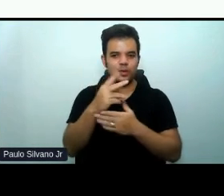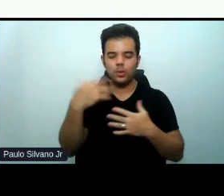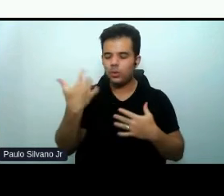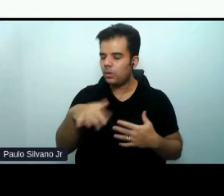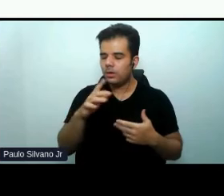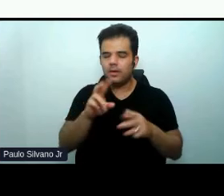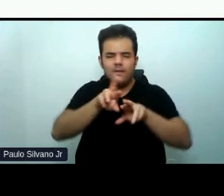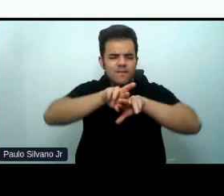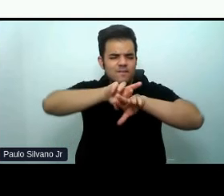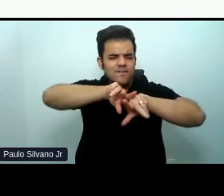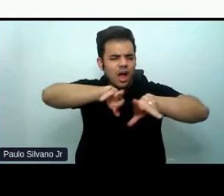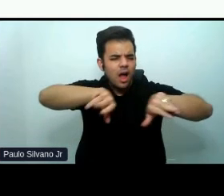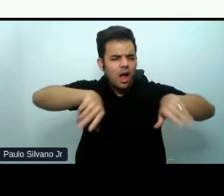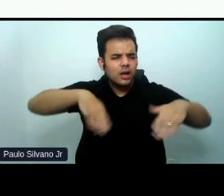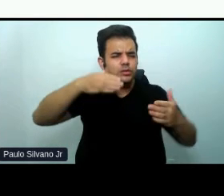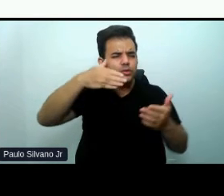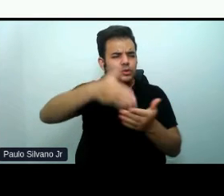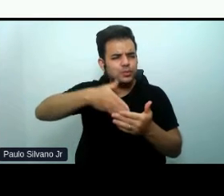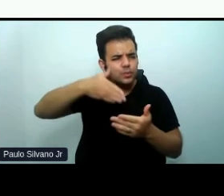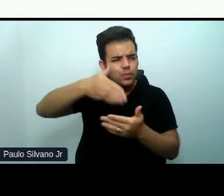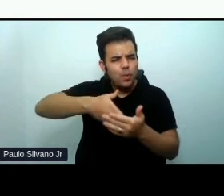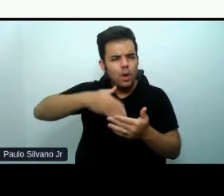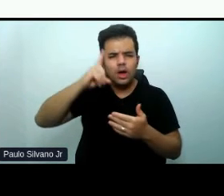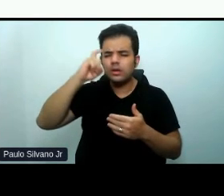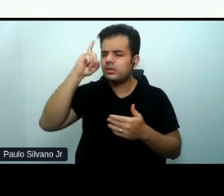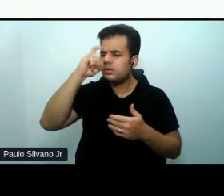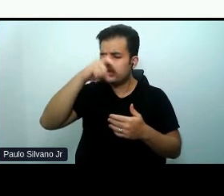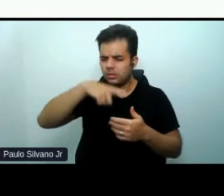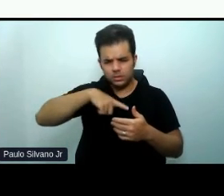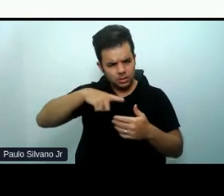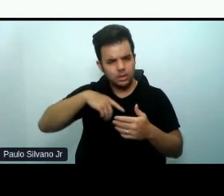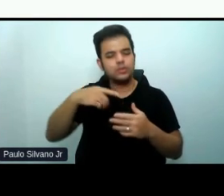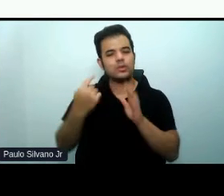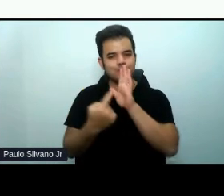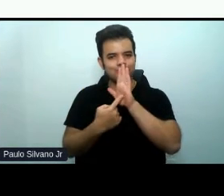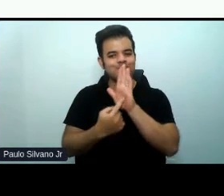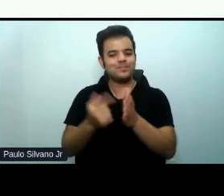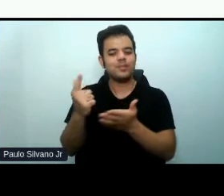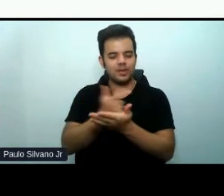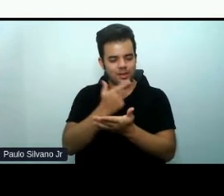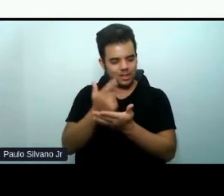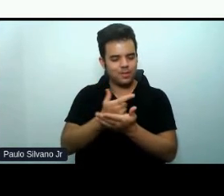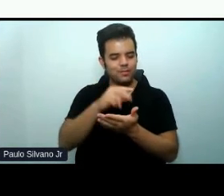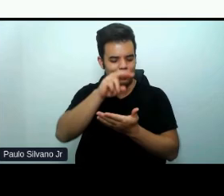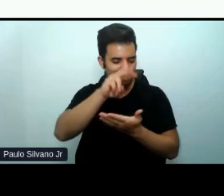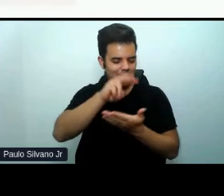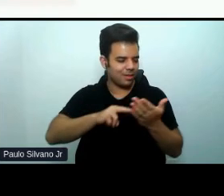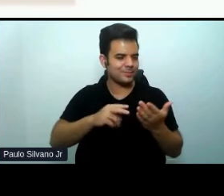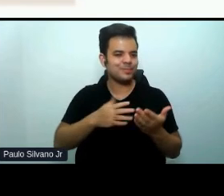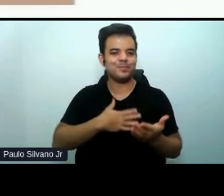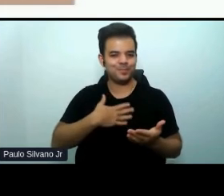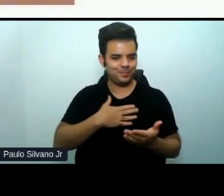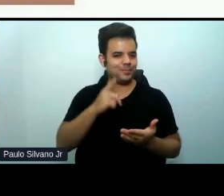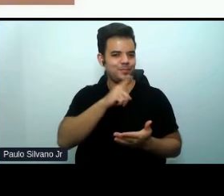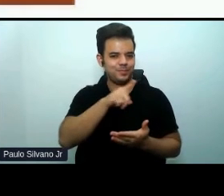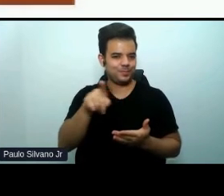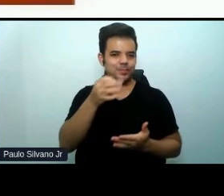as mulheres enfrentam nas suas carreiras. A gente, inclusive, recomenda muito a leitura.